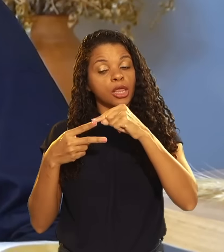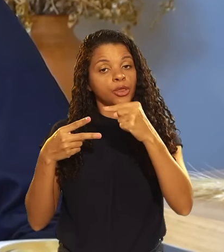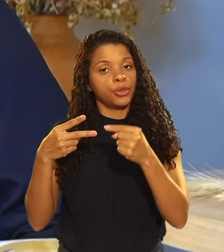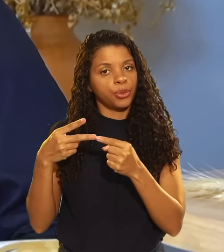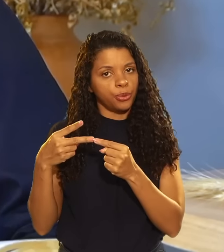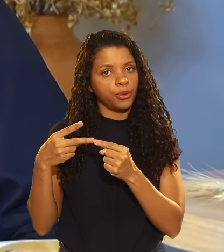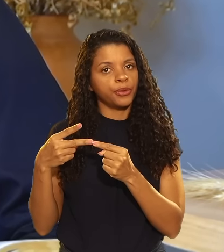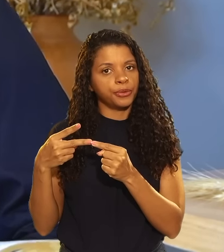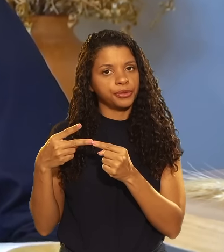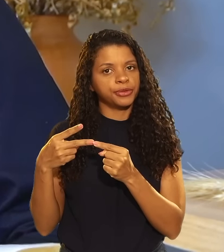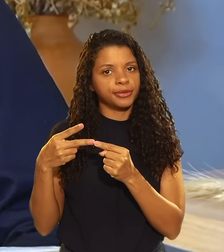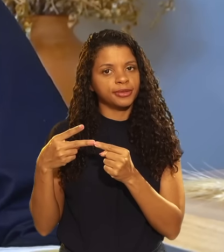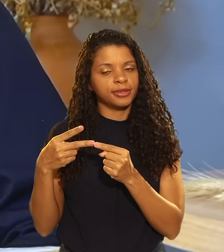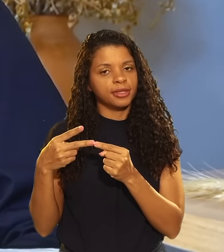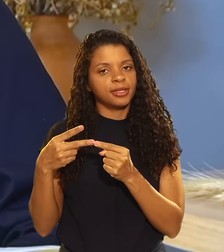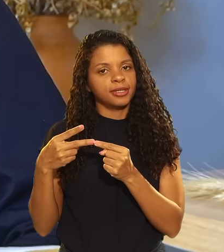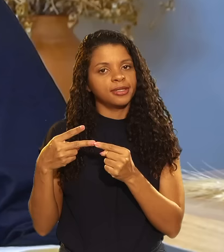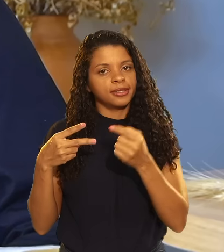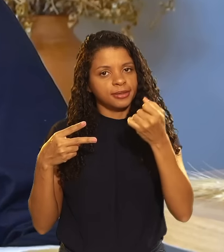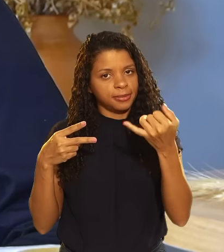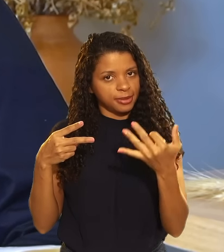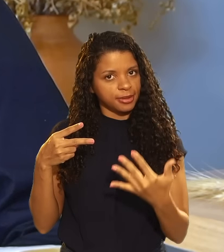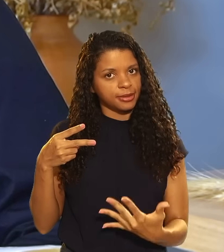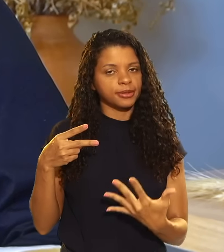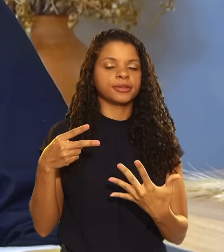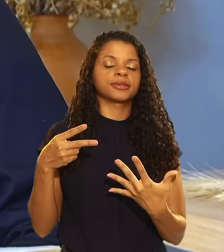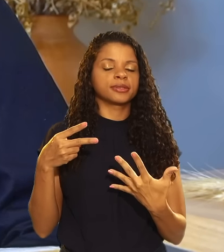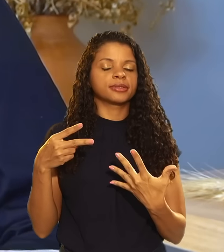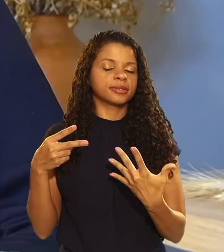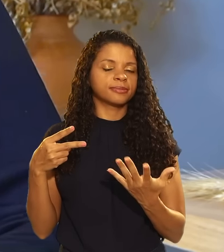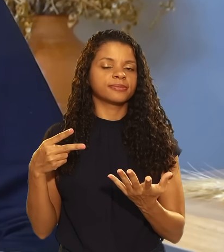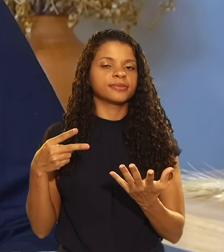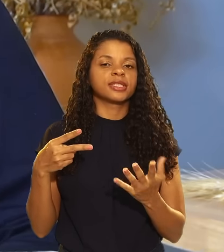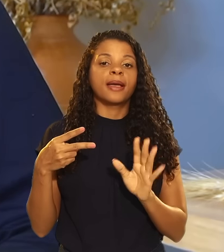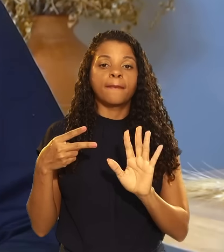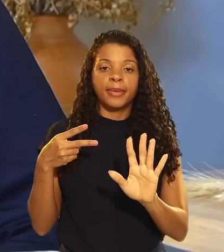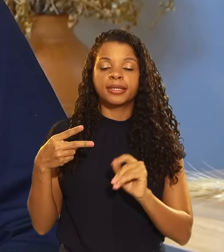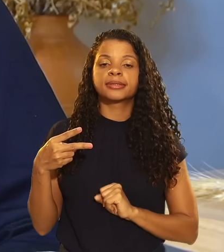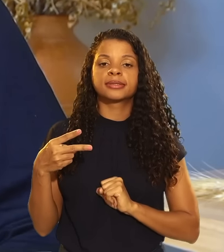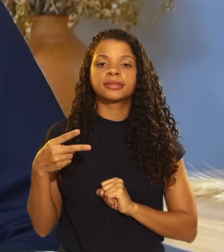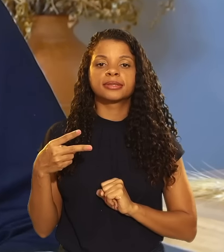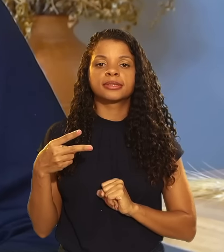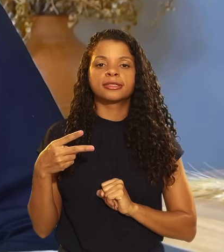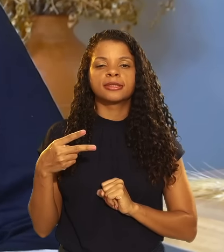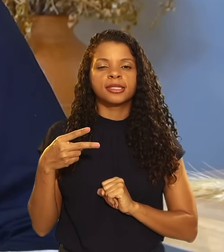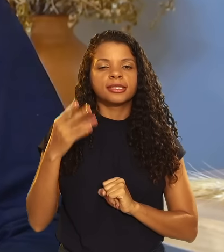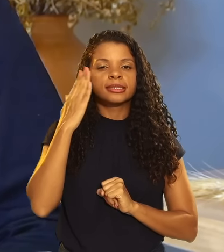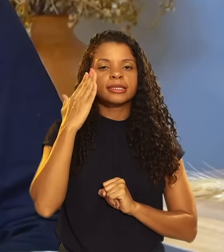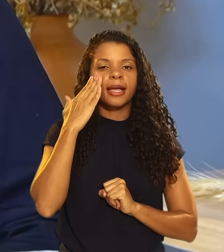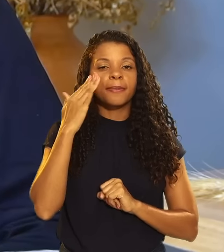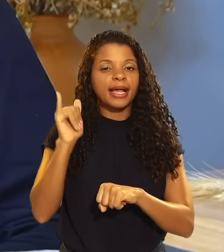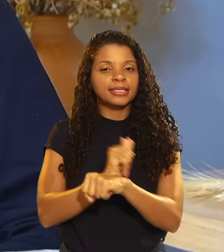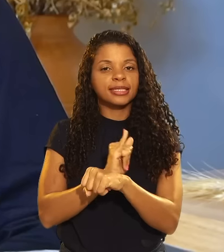na parte de amanhã, né, equivalente à quinta-feira, a Lívia vai trazer para a gente, mas esse formato sanduíche, e